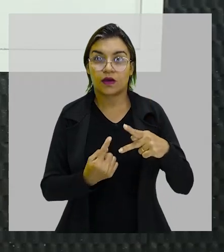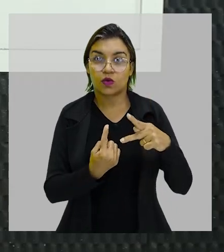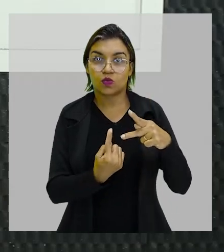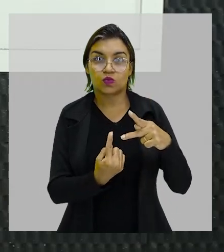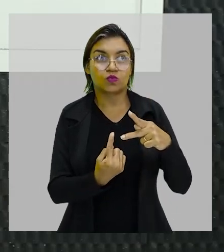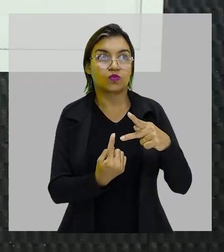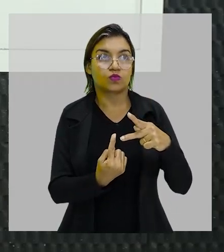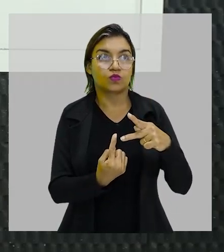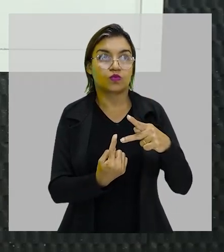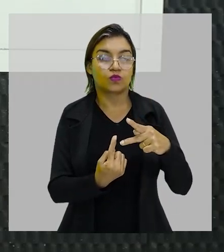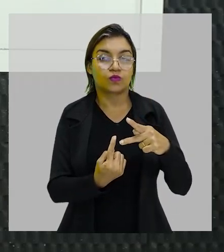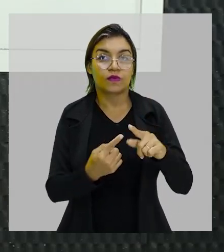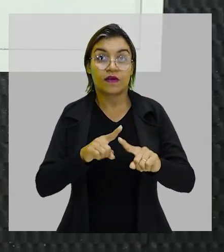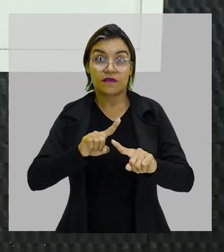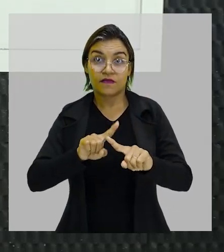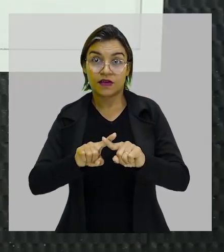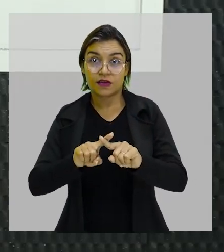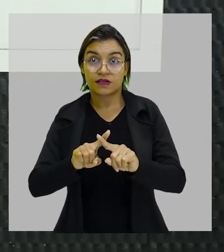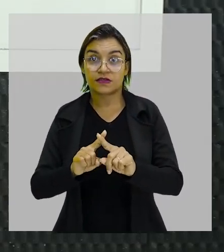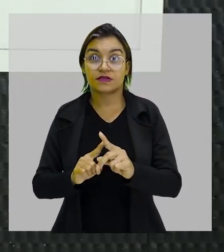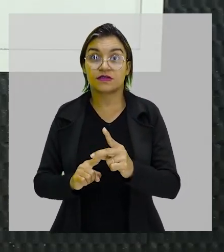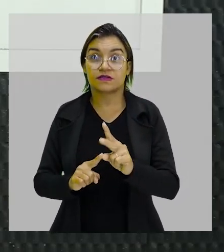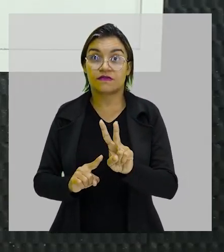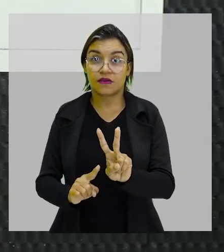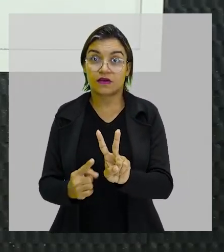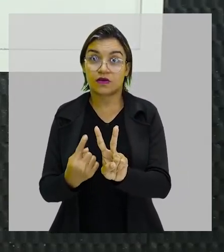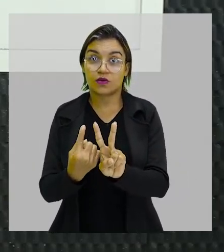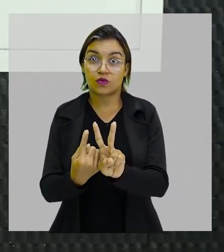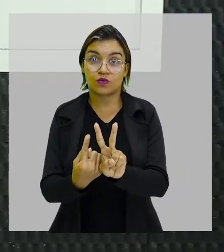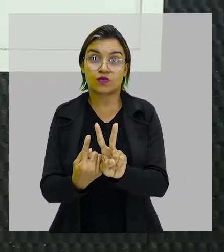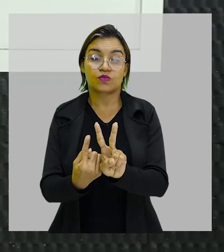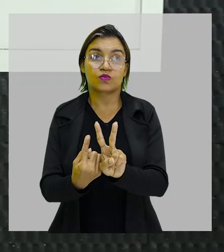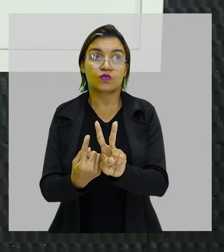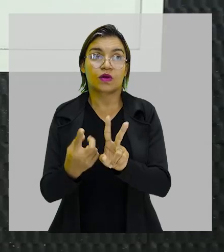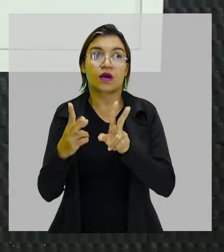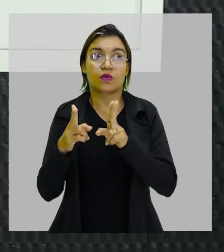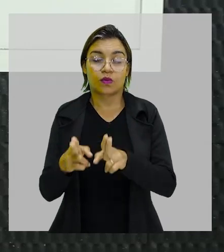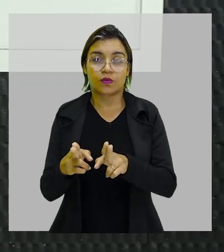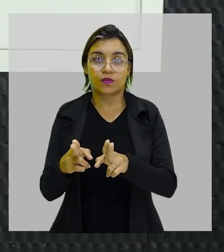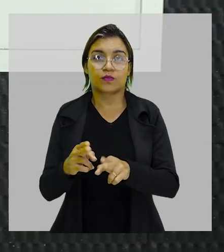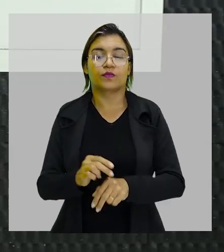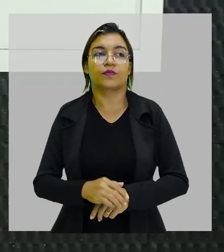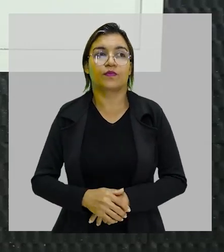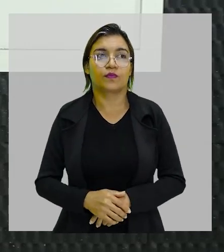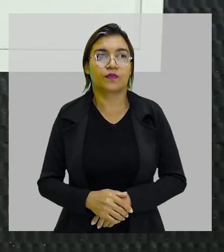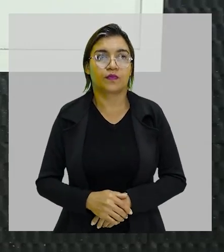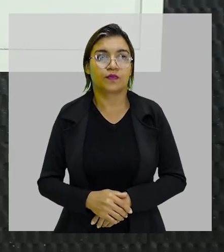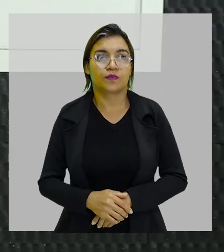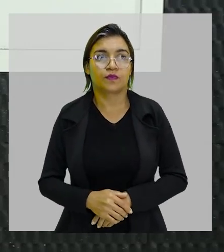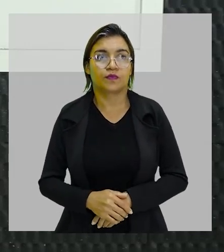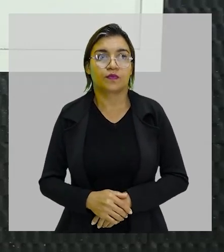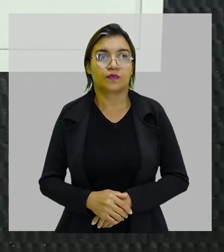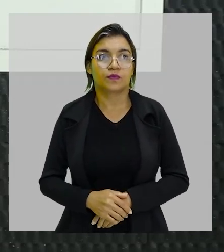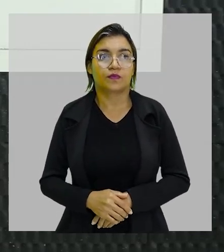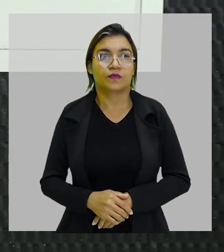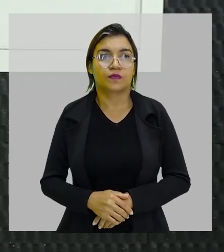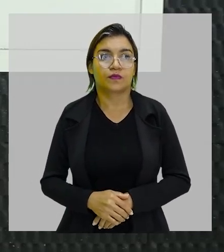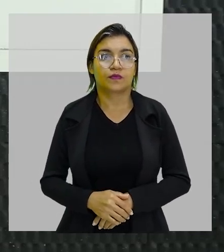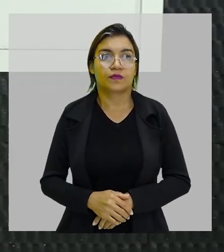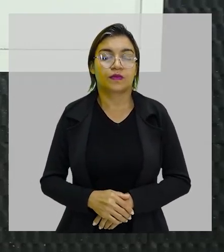vezes V1, né? Pressão 1 vezes velocidade 1, vai ser igual ao número de mols